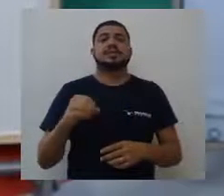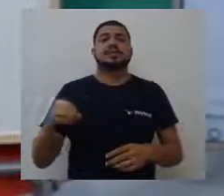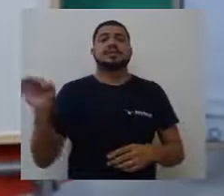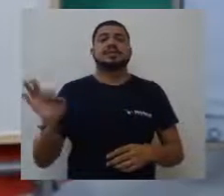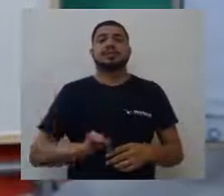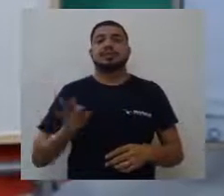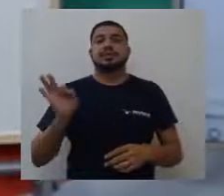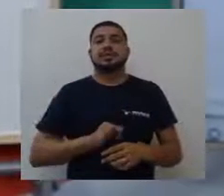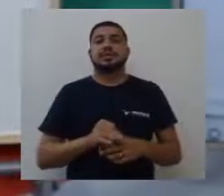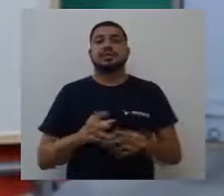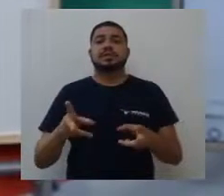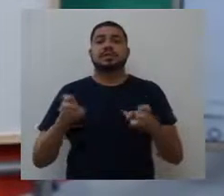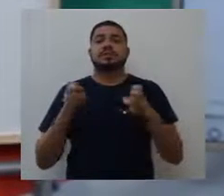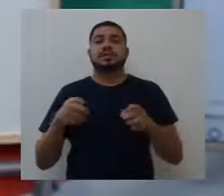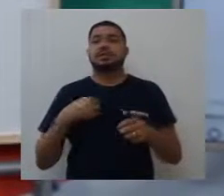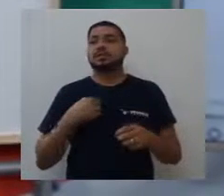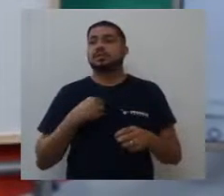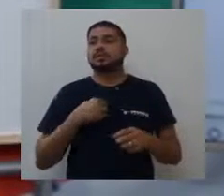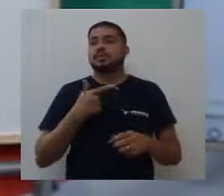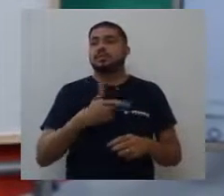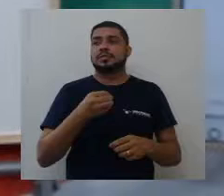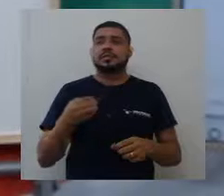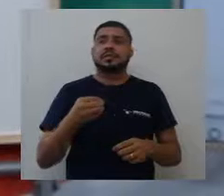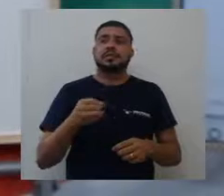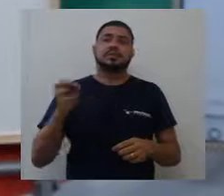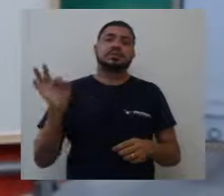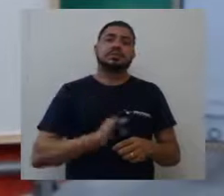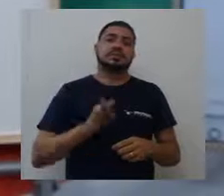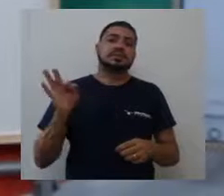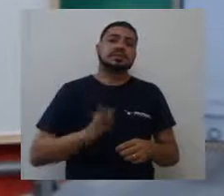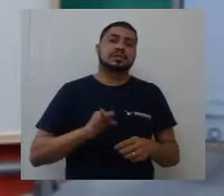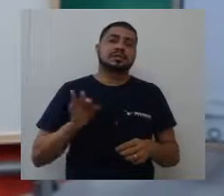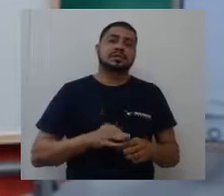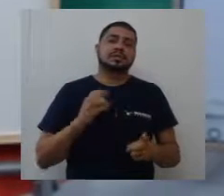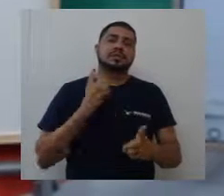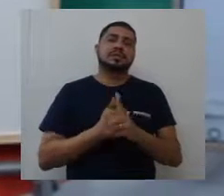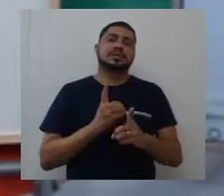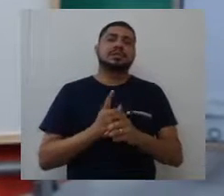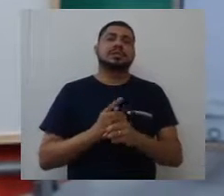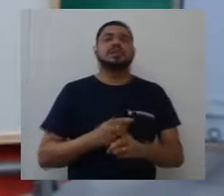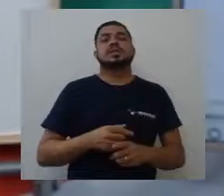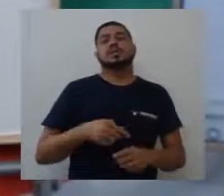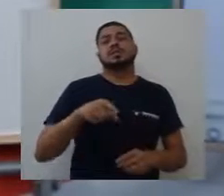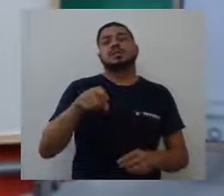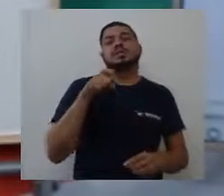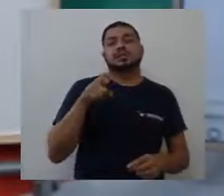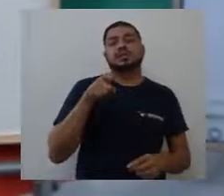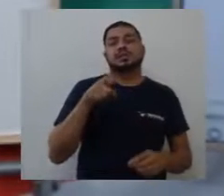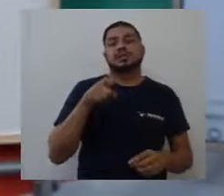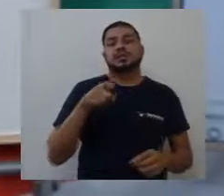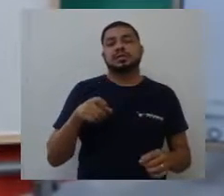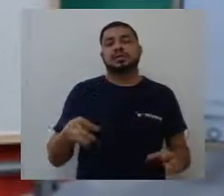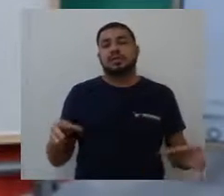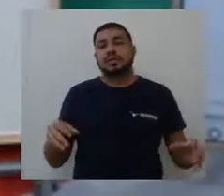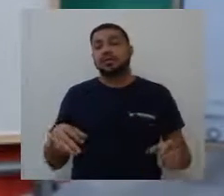100%. Observe que eu pego o 20% e passo para o denominador. Encontro assim, ó, X igual a 10 mil